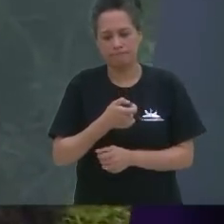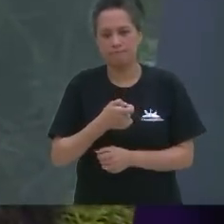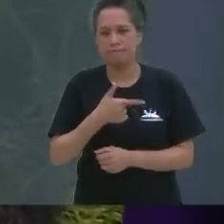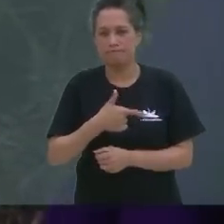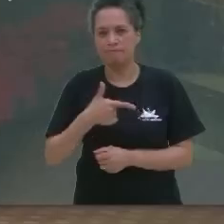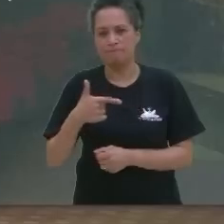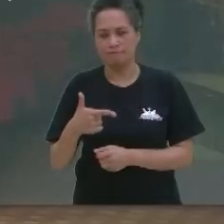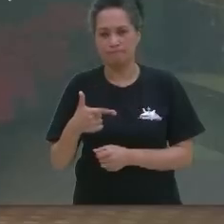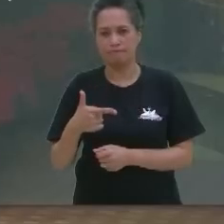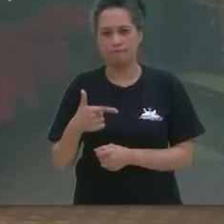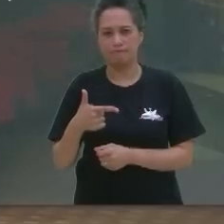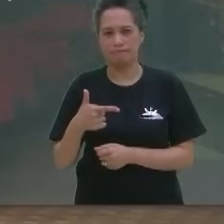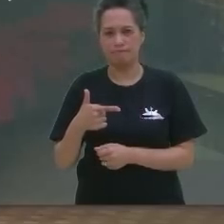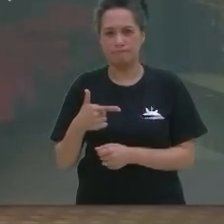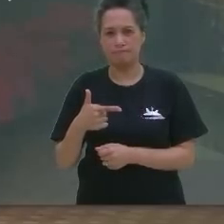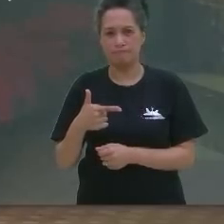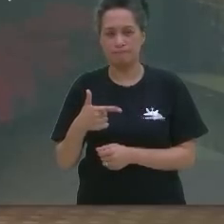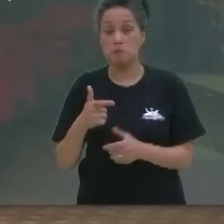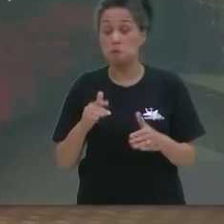2022.